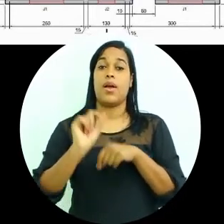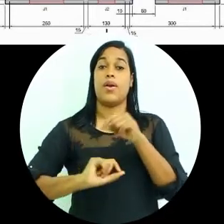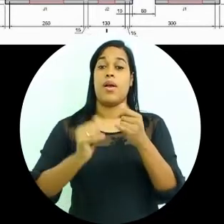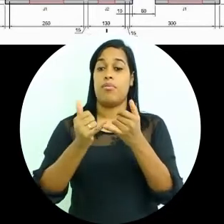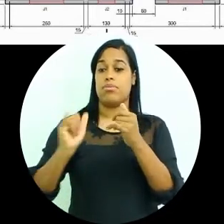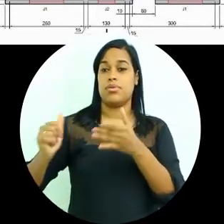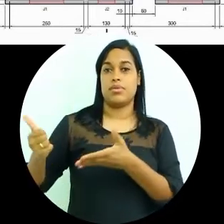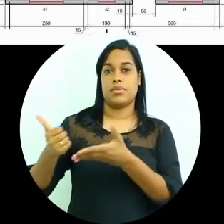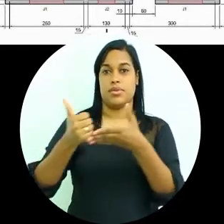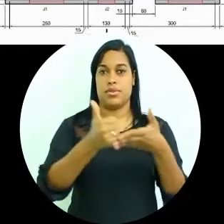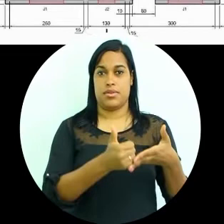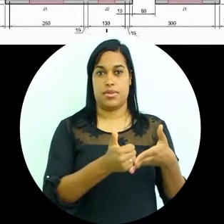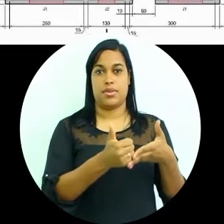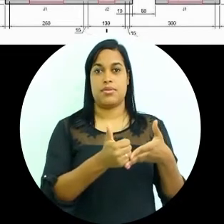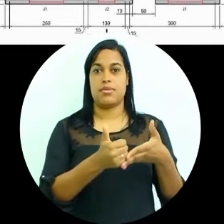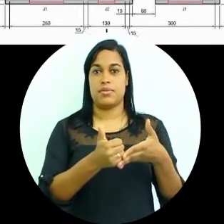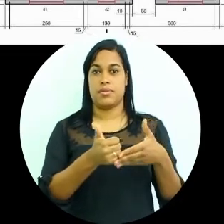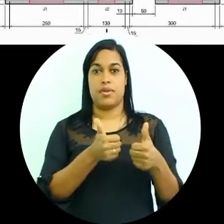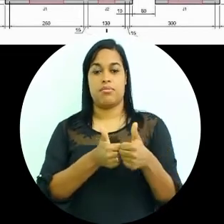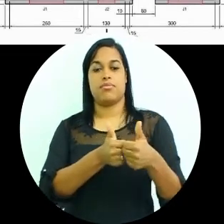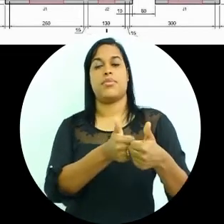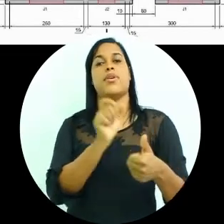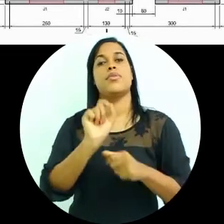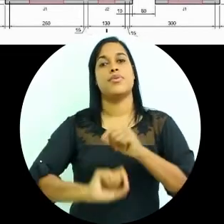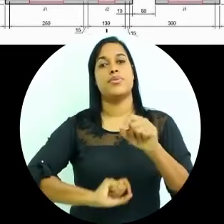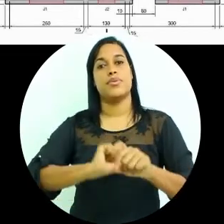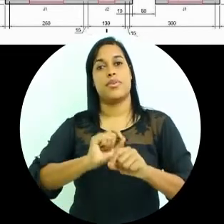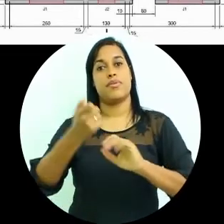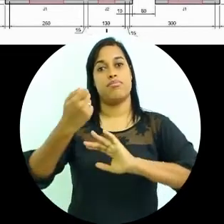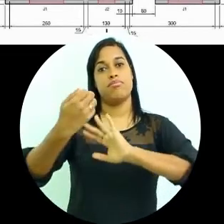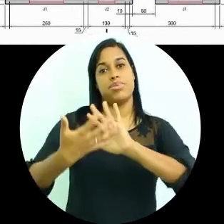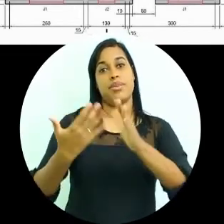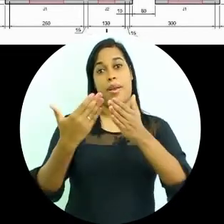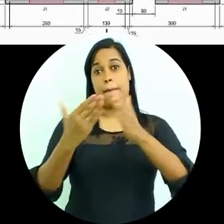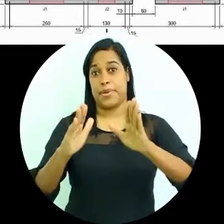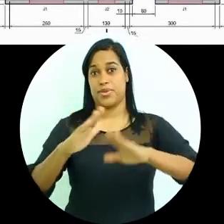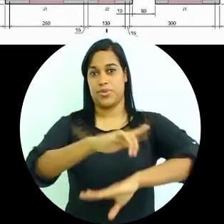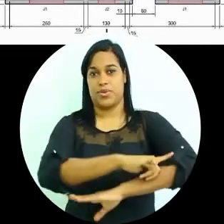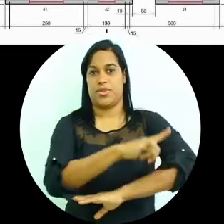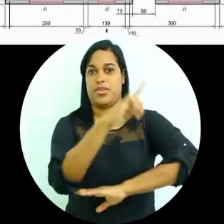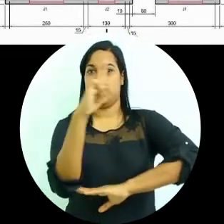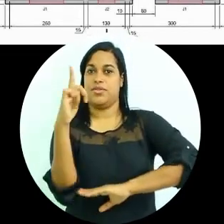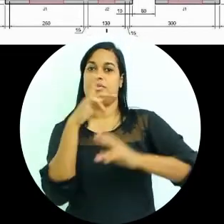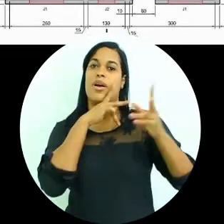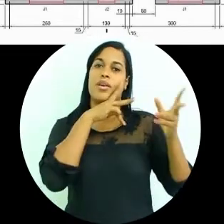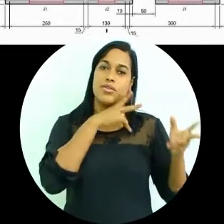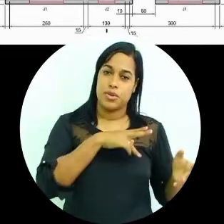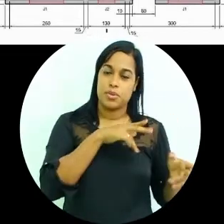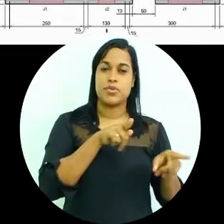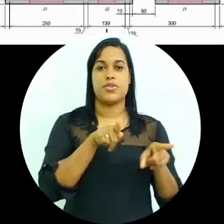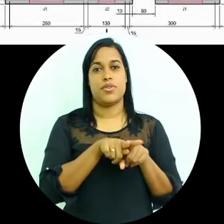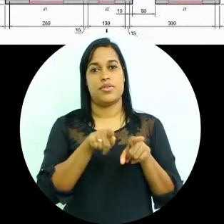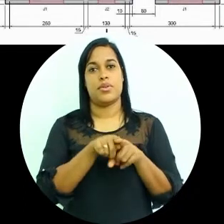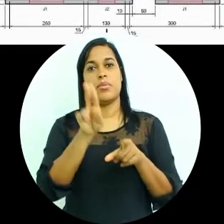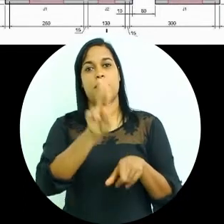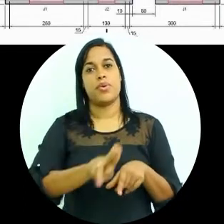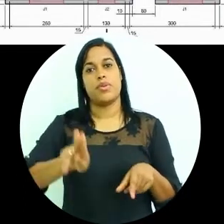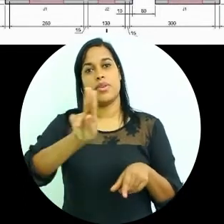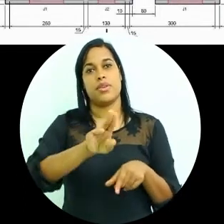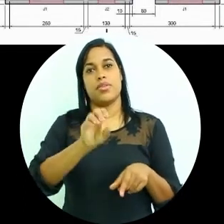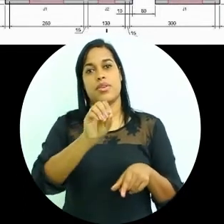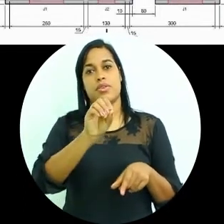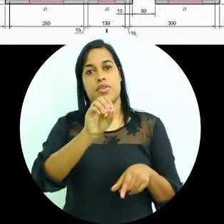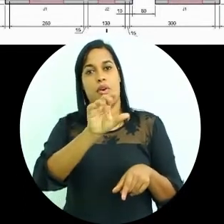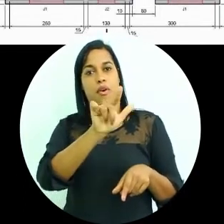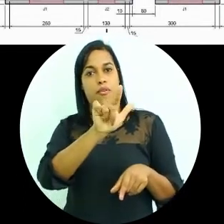Então aqui eu tenho uma linha guia em que eu vou definir a abertura da janela do dormitório,